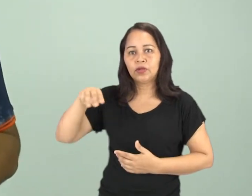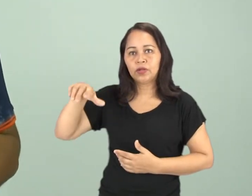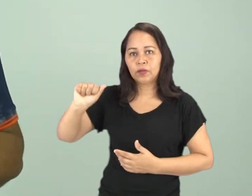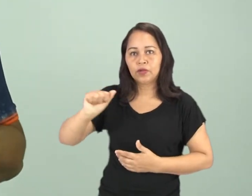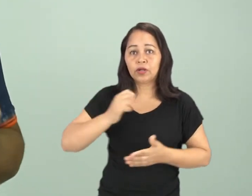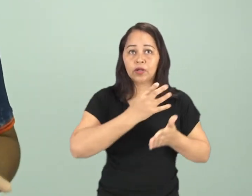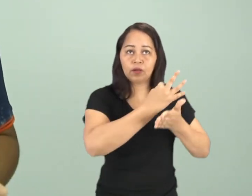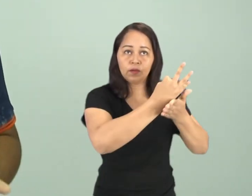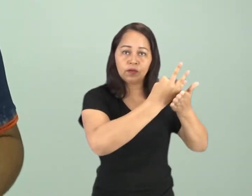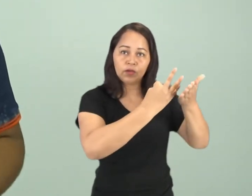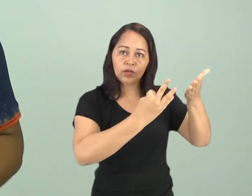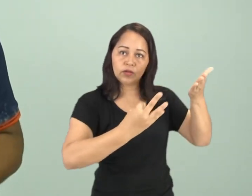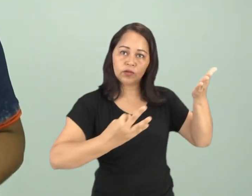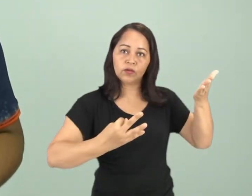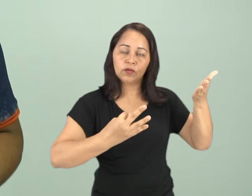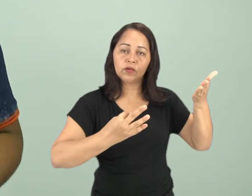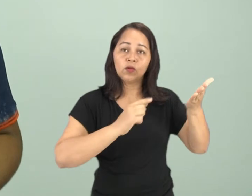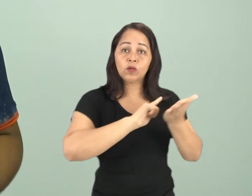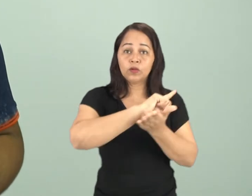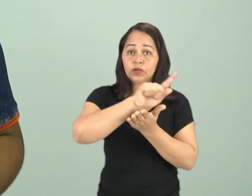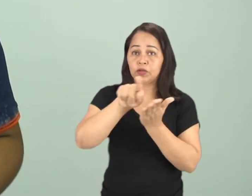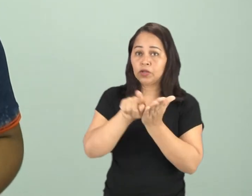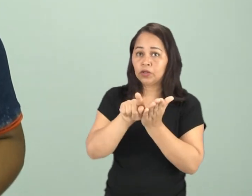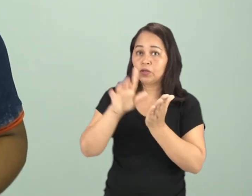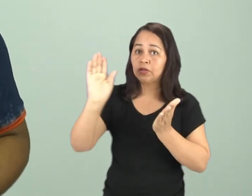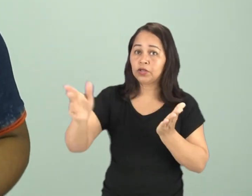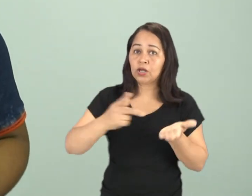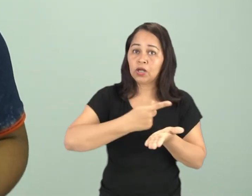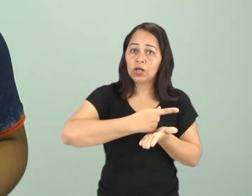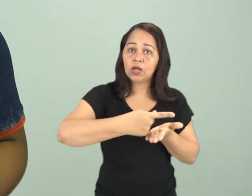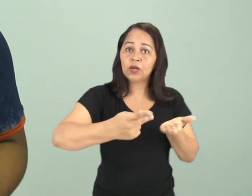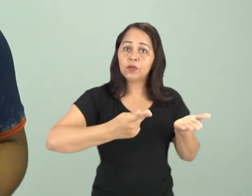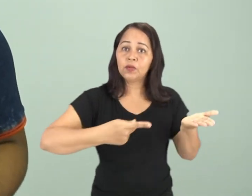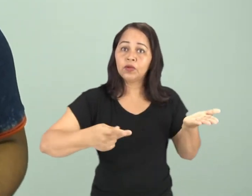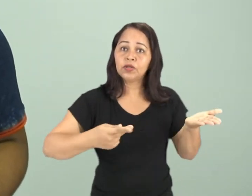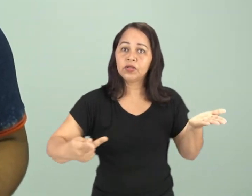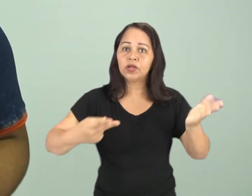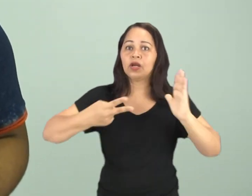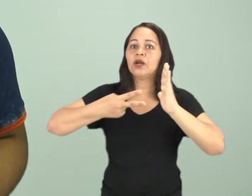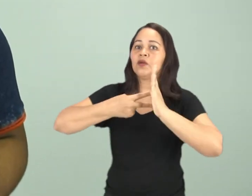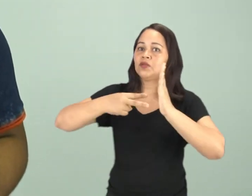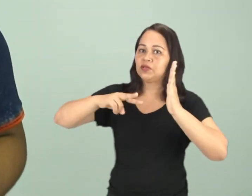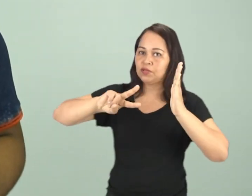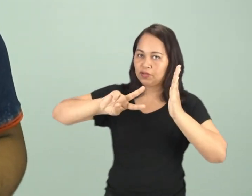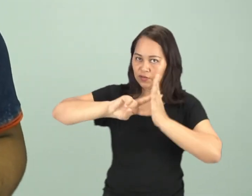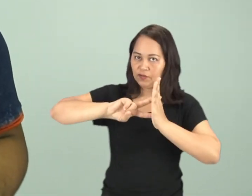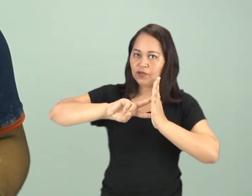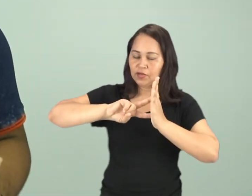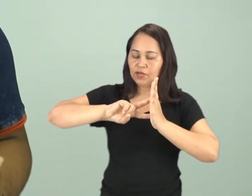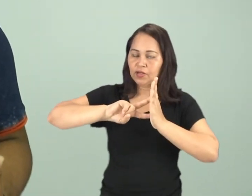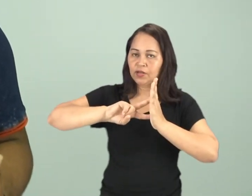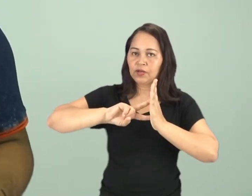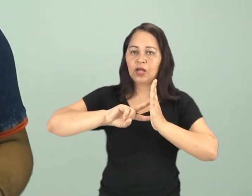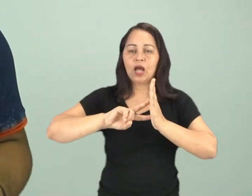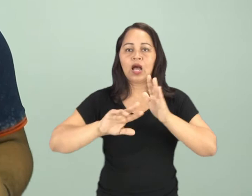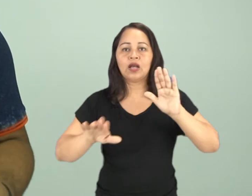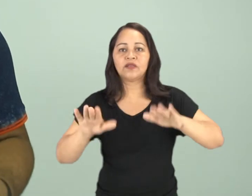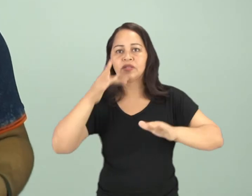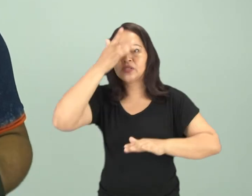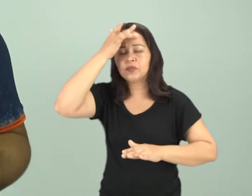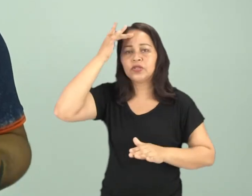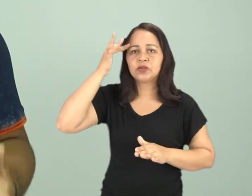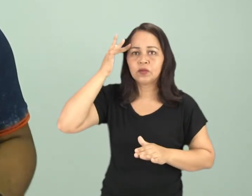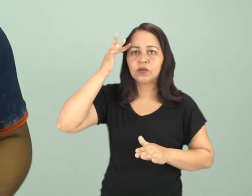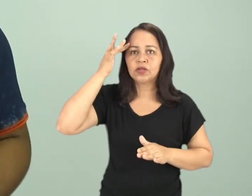texto escrito, o gênero. E a poesia, ela já é o quê? O significado. Tá? Muitas pessoas,